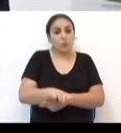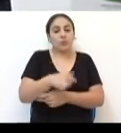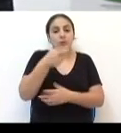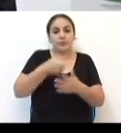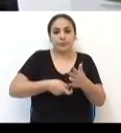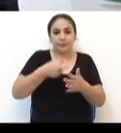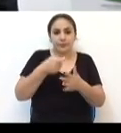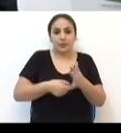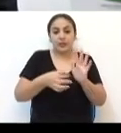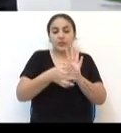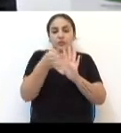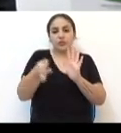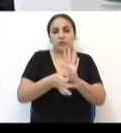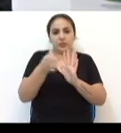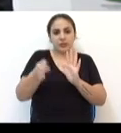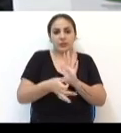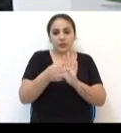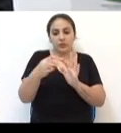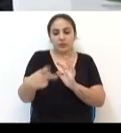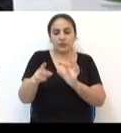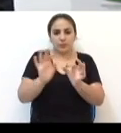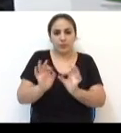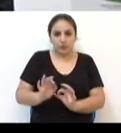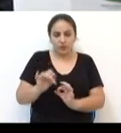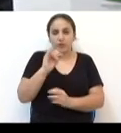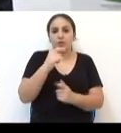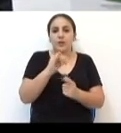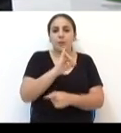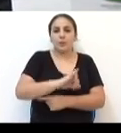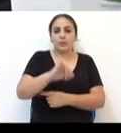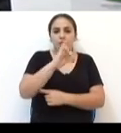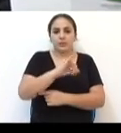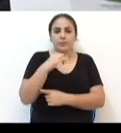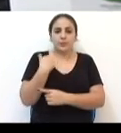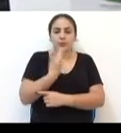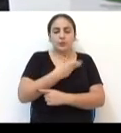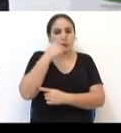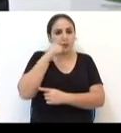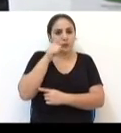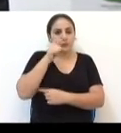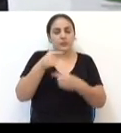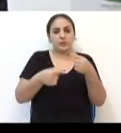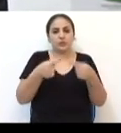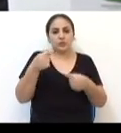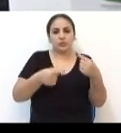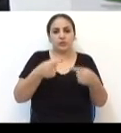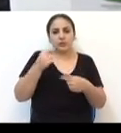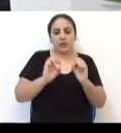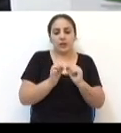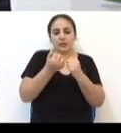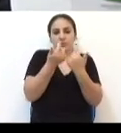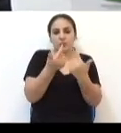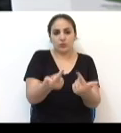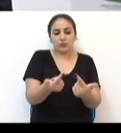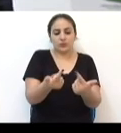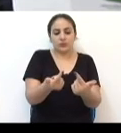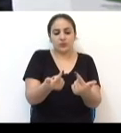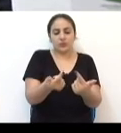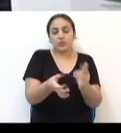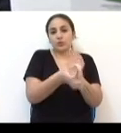o apelo, indicando que esse projeto é essencial para que nós possamos discutir